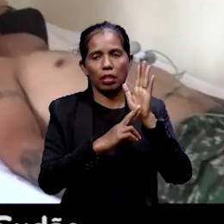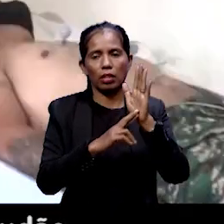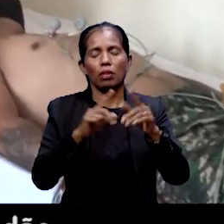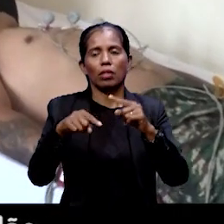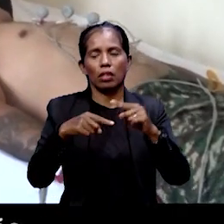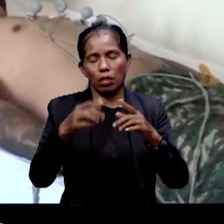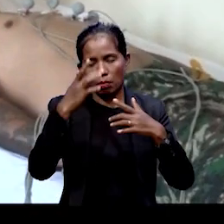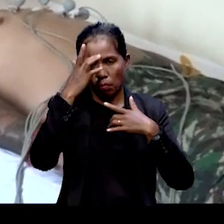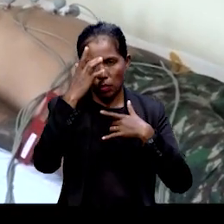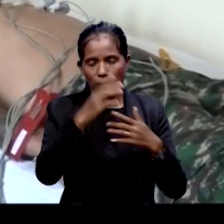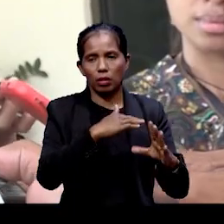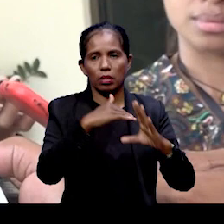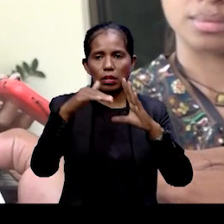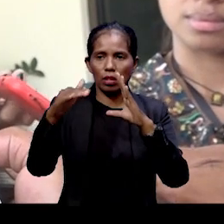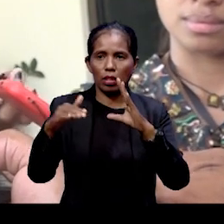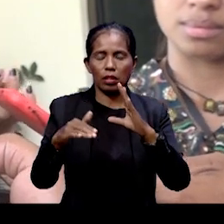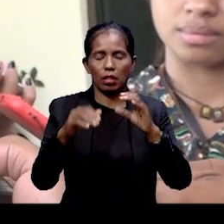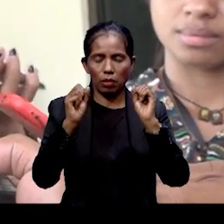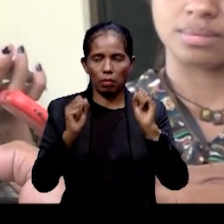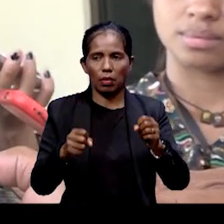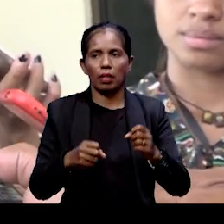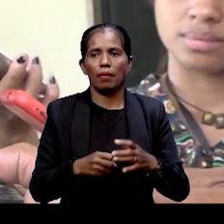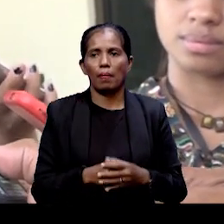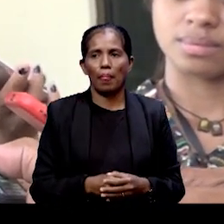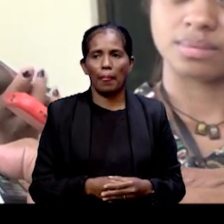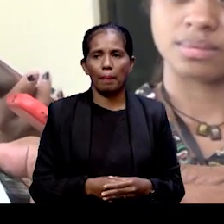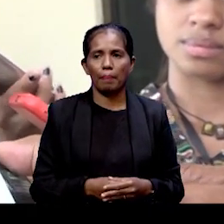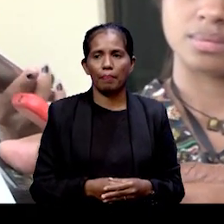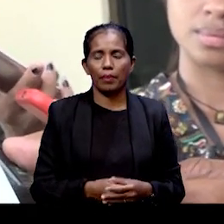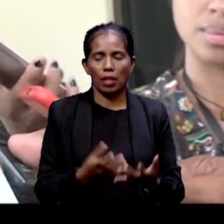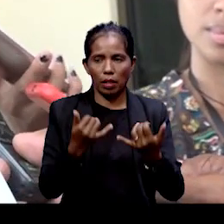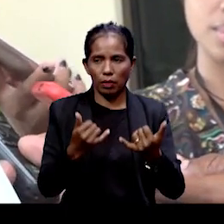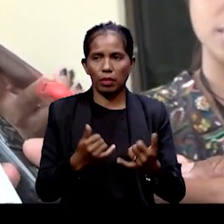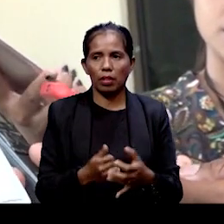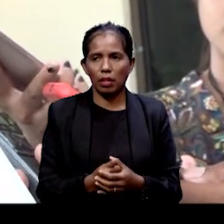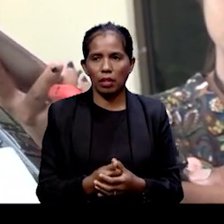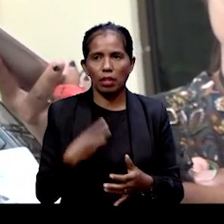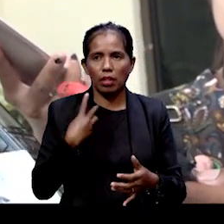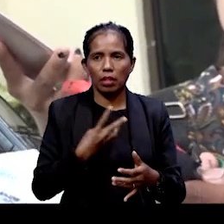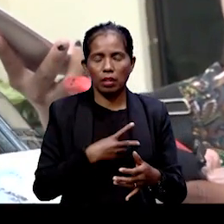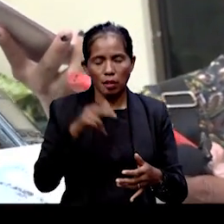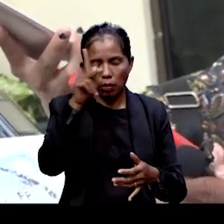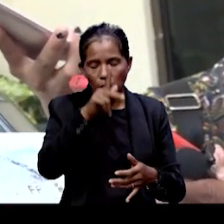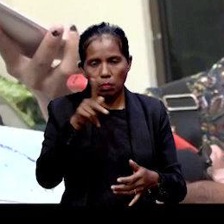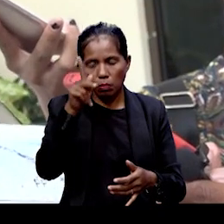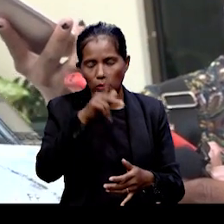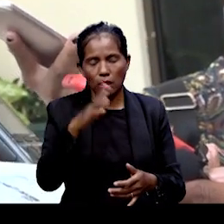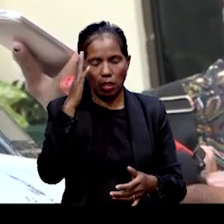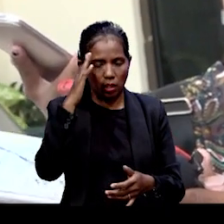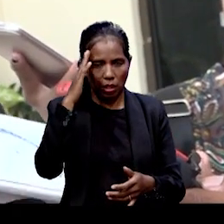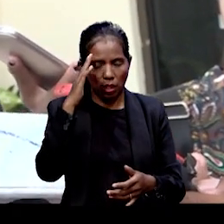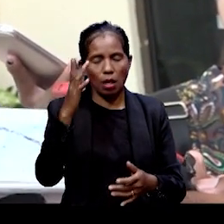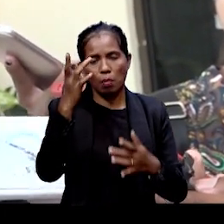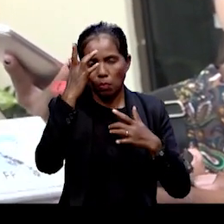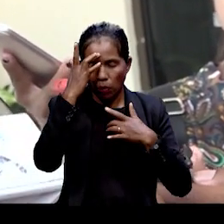hetan moras ruma se ruka halo tratamento. Nina solusao makane. Agora ne ita pesquisa deteta casos